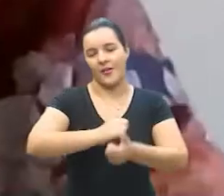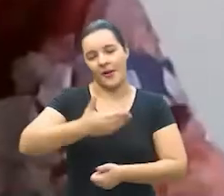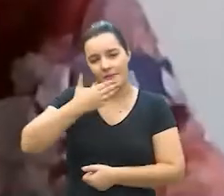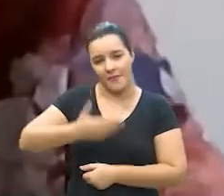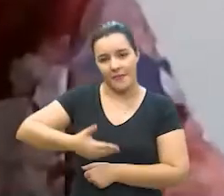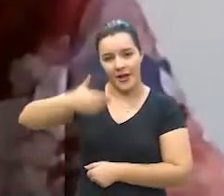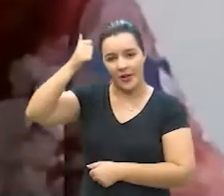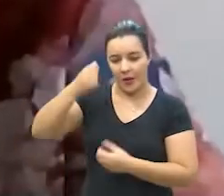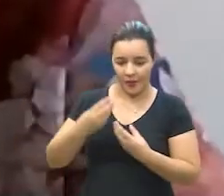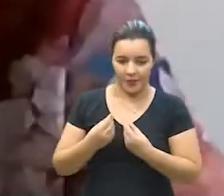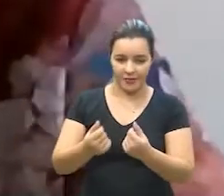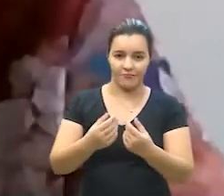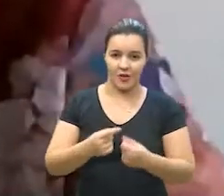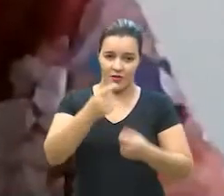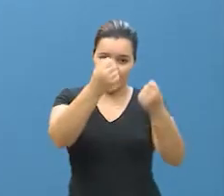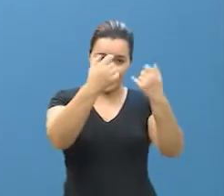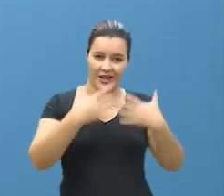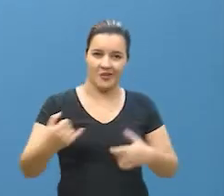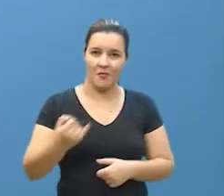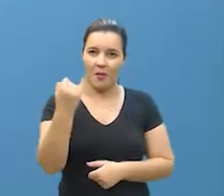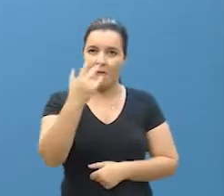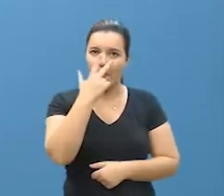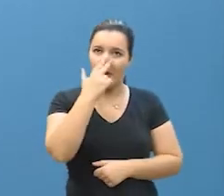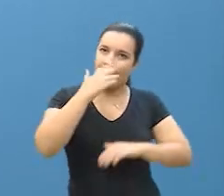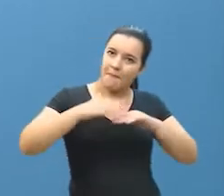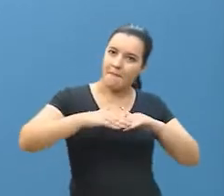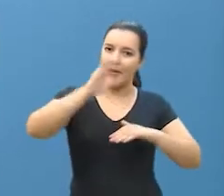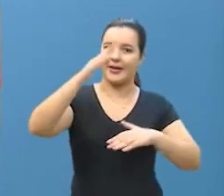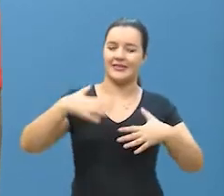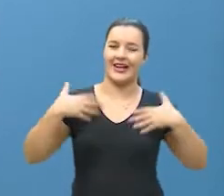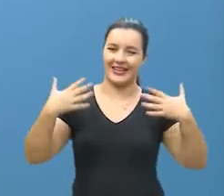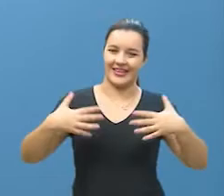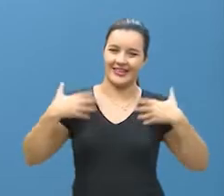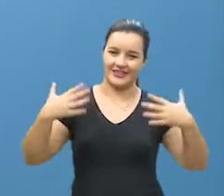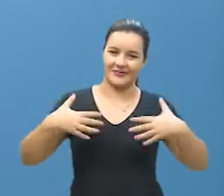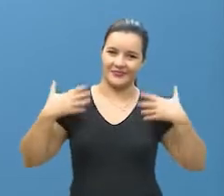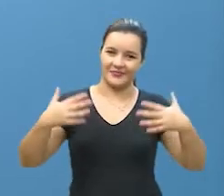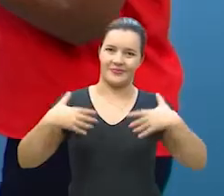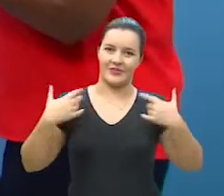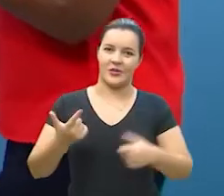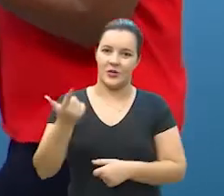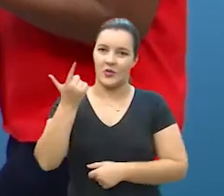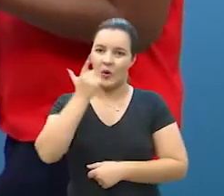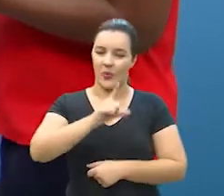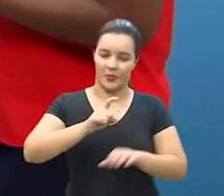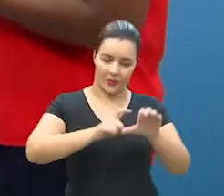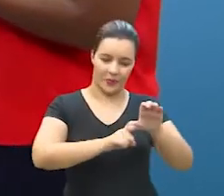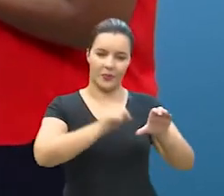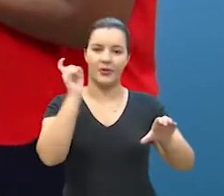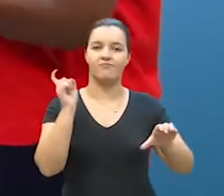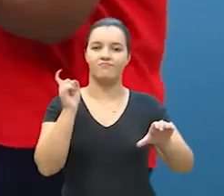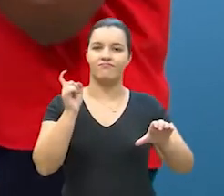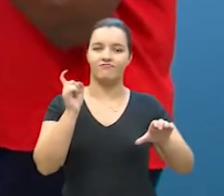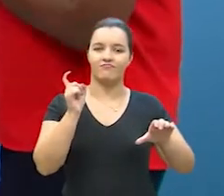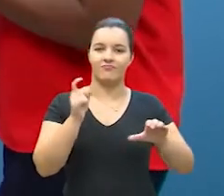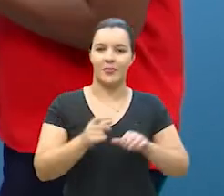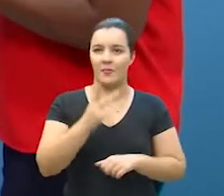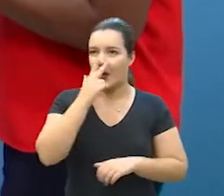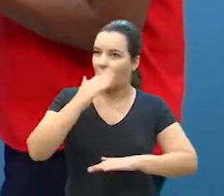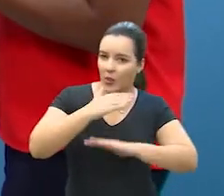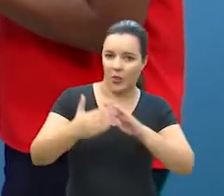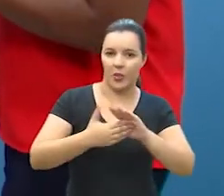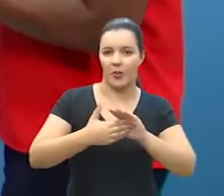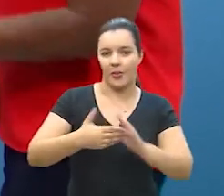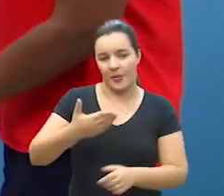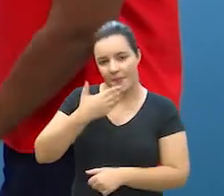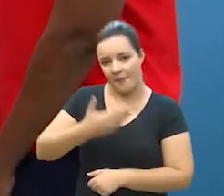E você falou uma coisa importante, com mais alegria, né? Porque quando eles conseguem conquistar essa independência também, tudo vai melhorando